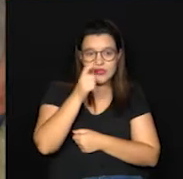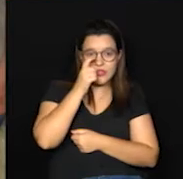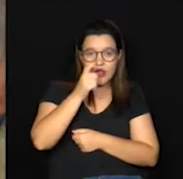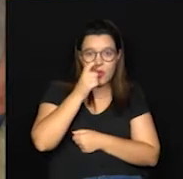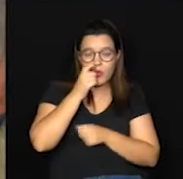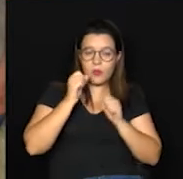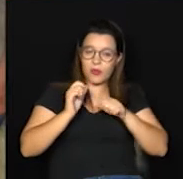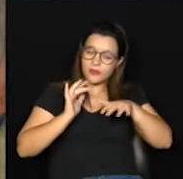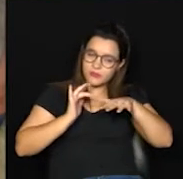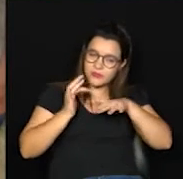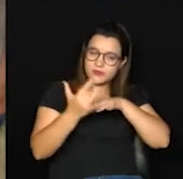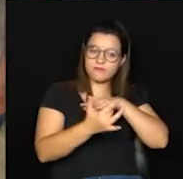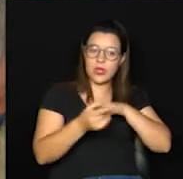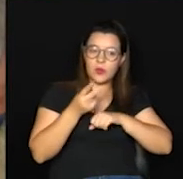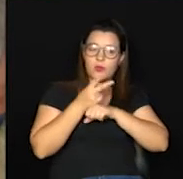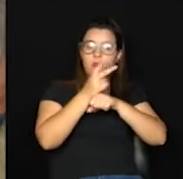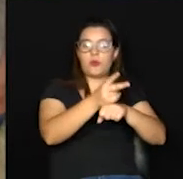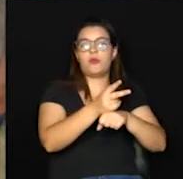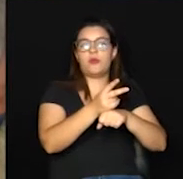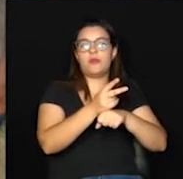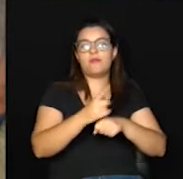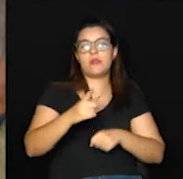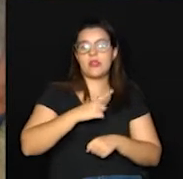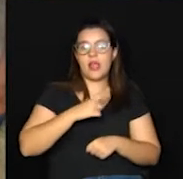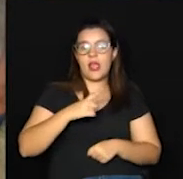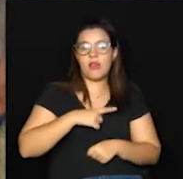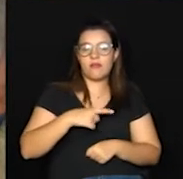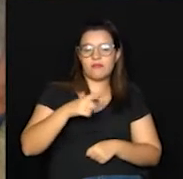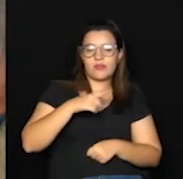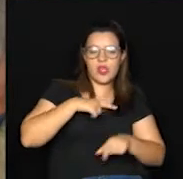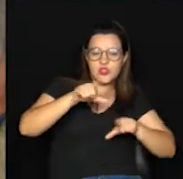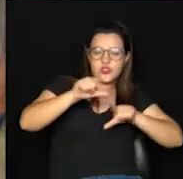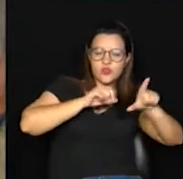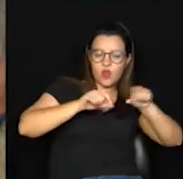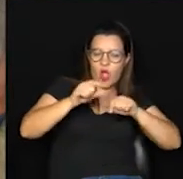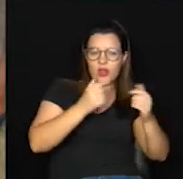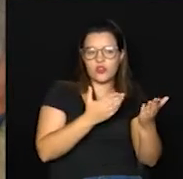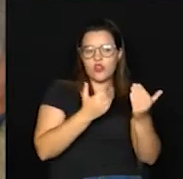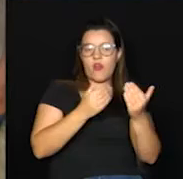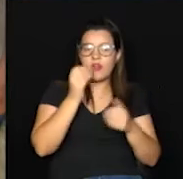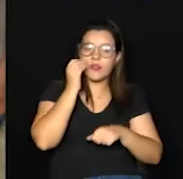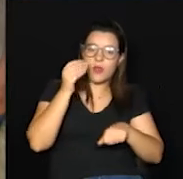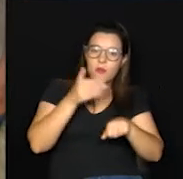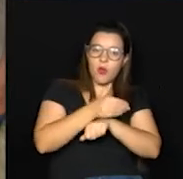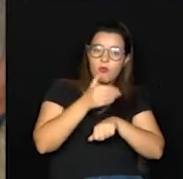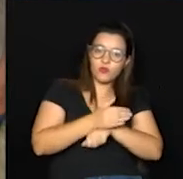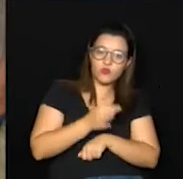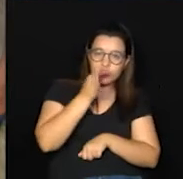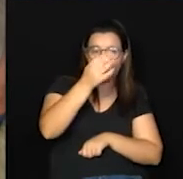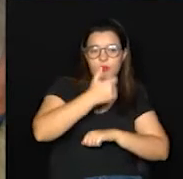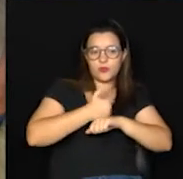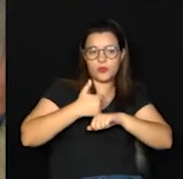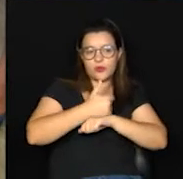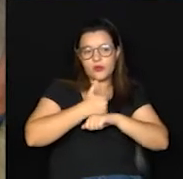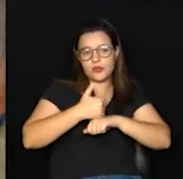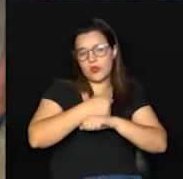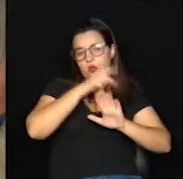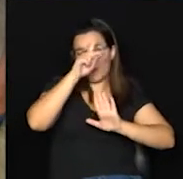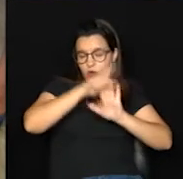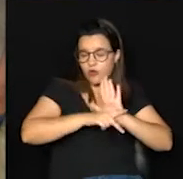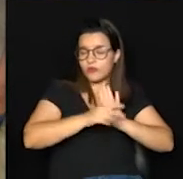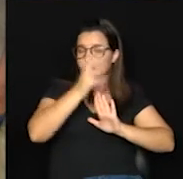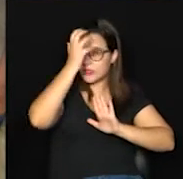redes sociais, veja quando que vai ter peneira, como que você pode fazer parte desta equipe, porque é um projeto sério e